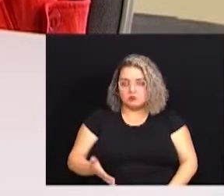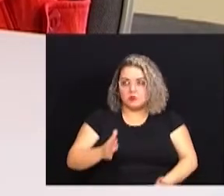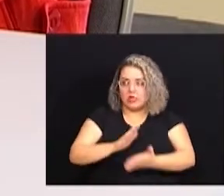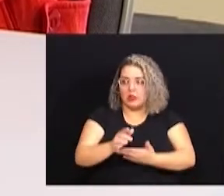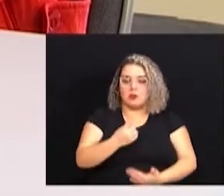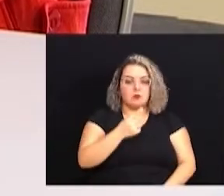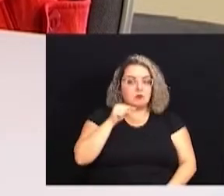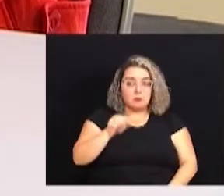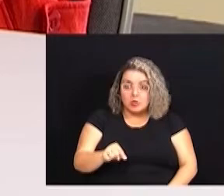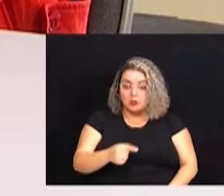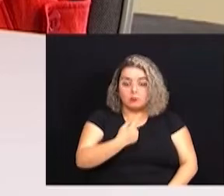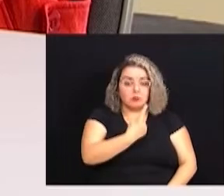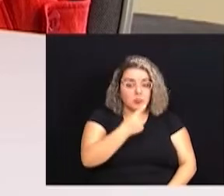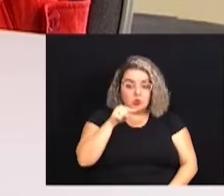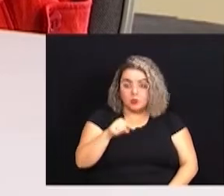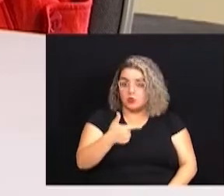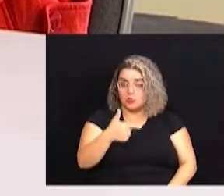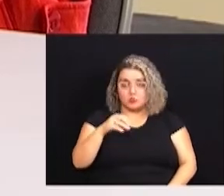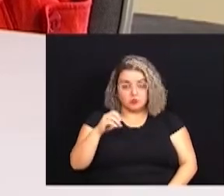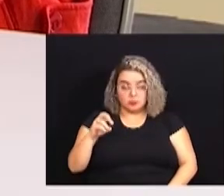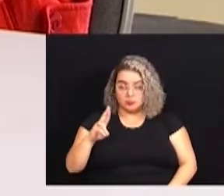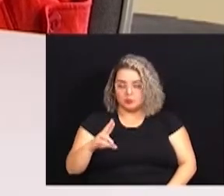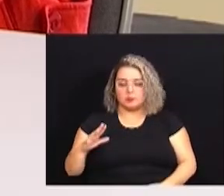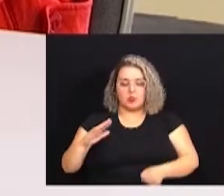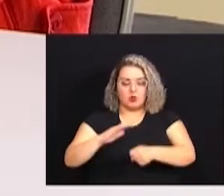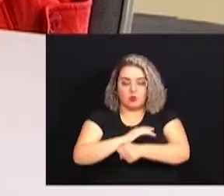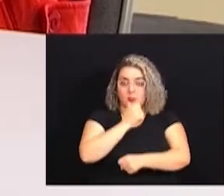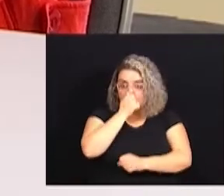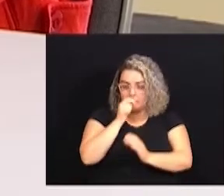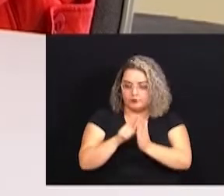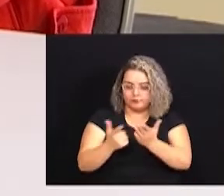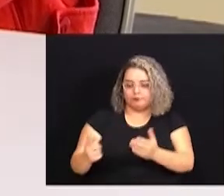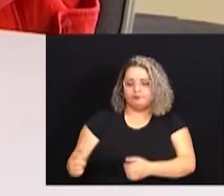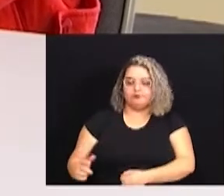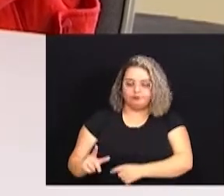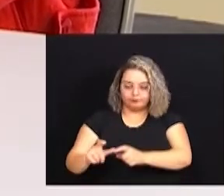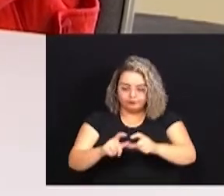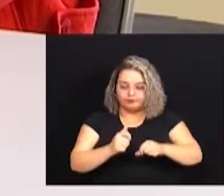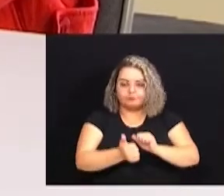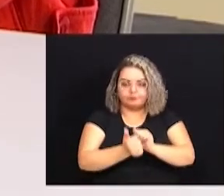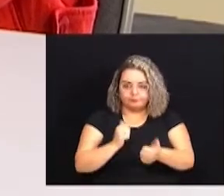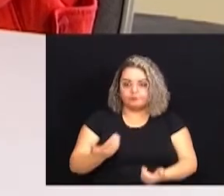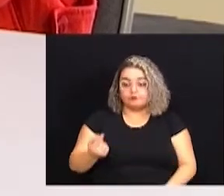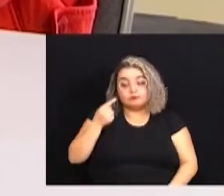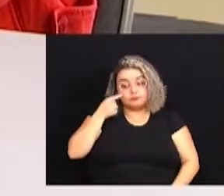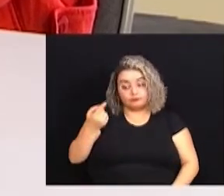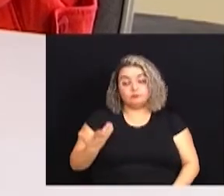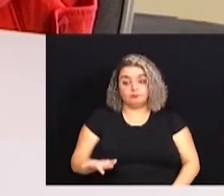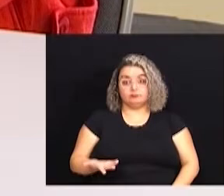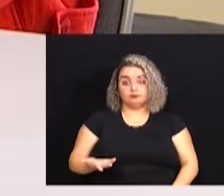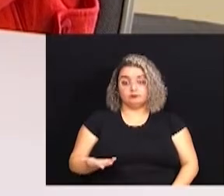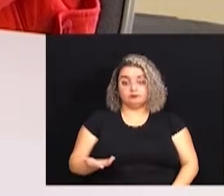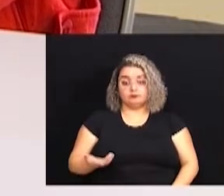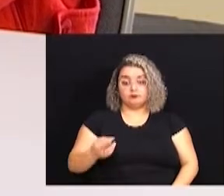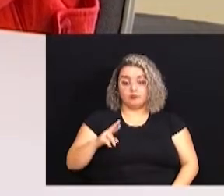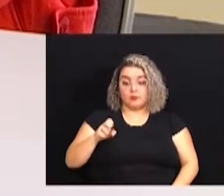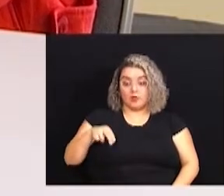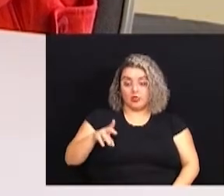pessoas que irão gastar 1.000, 1.200 para completar um álbum. E pensando nesse valor que você